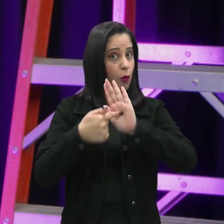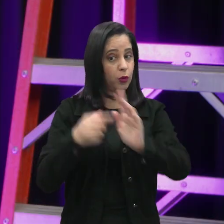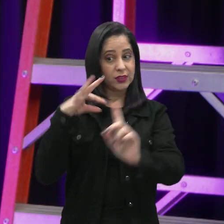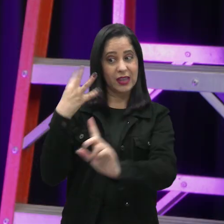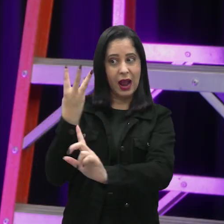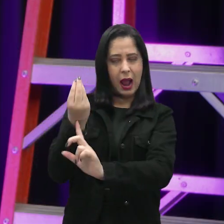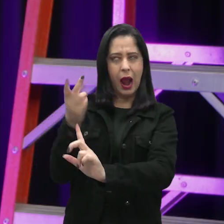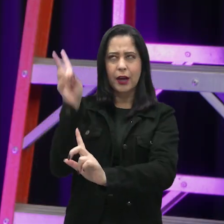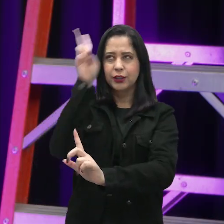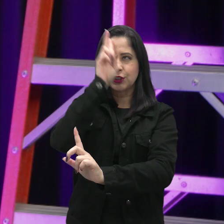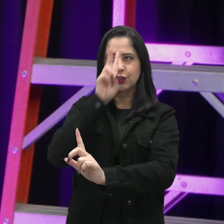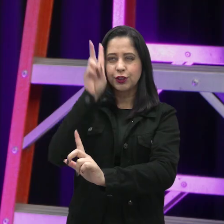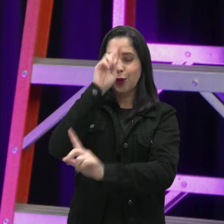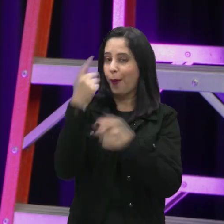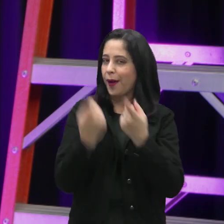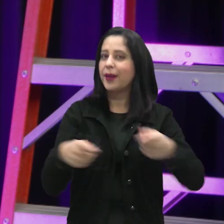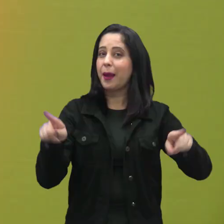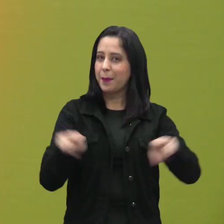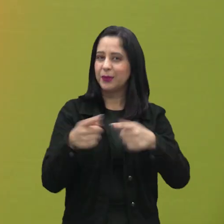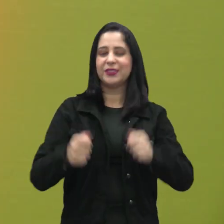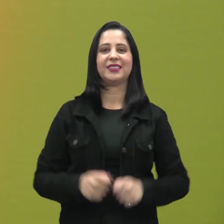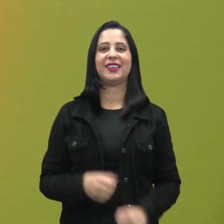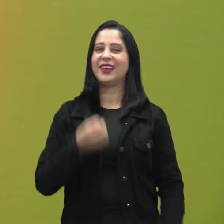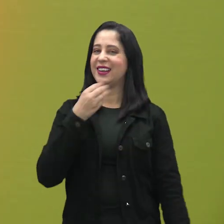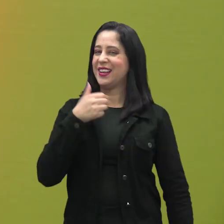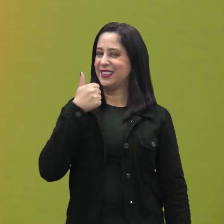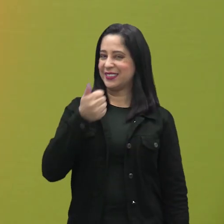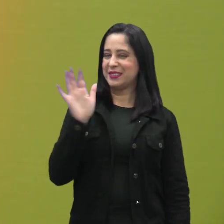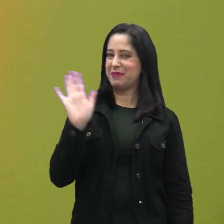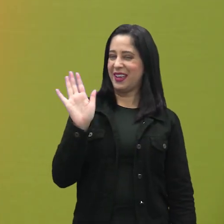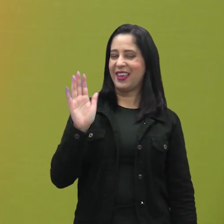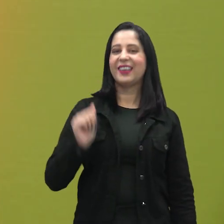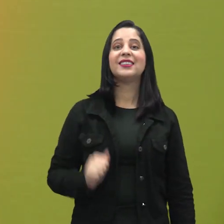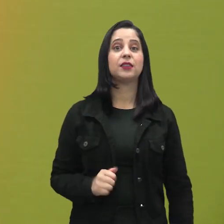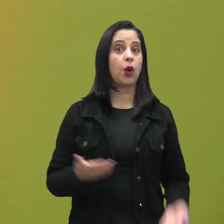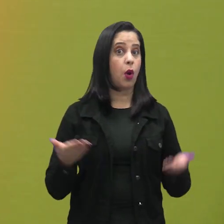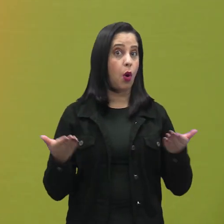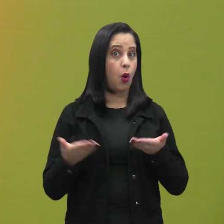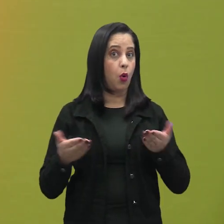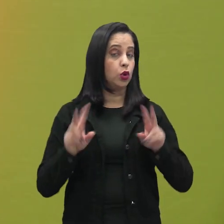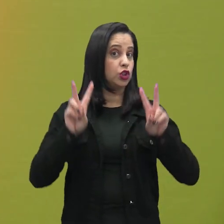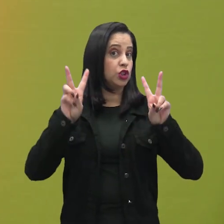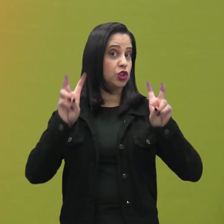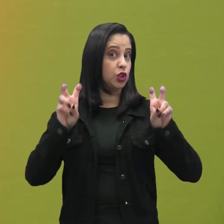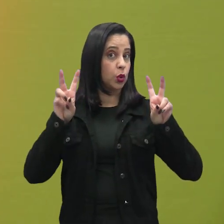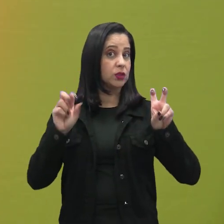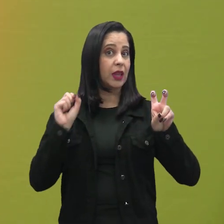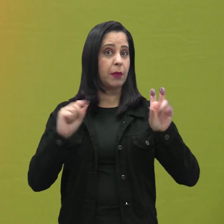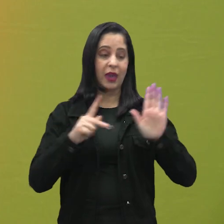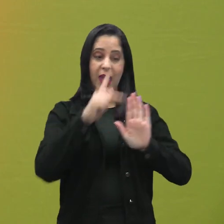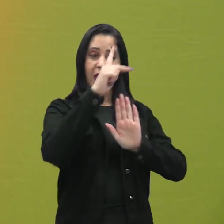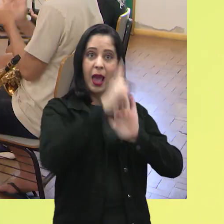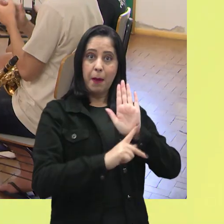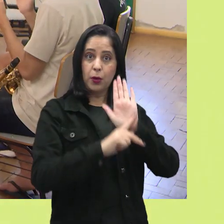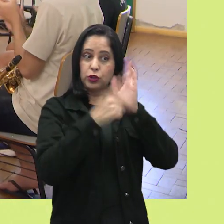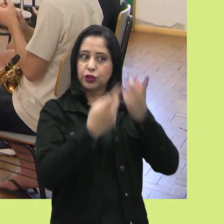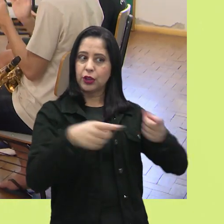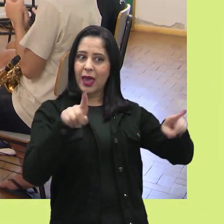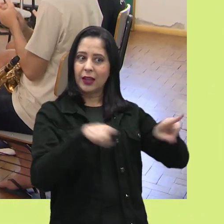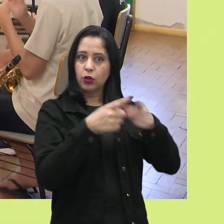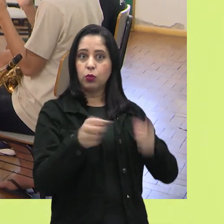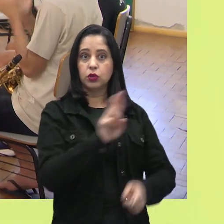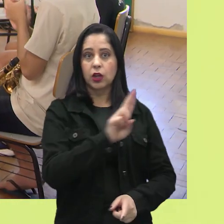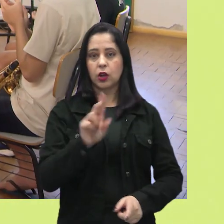muita história, muita música para você também. E aí, pessoal, tudo bem por aí? Hoje a gente vai falar sobre o Programa Guri, um